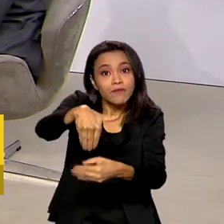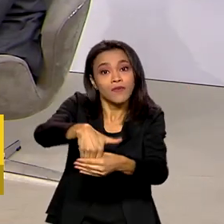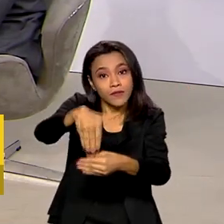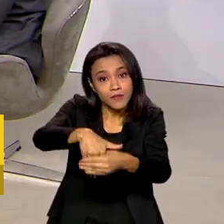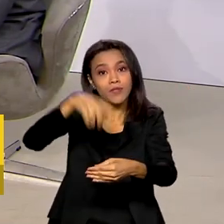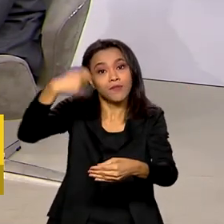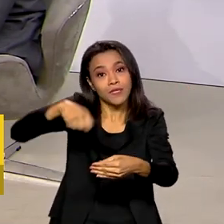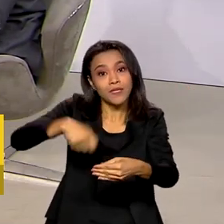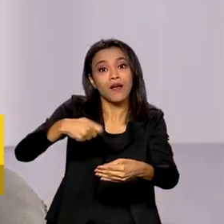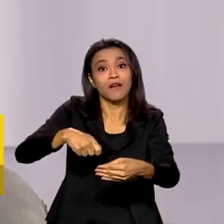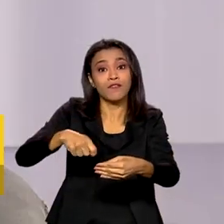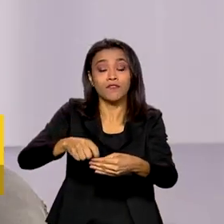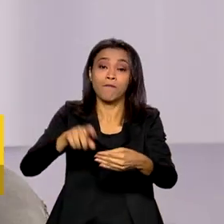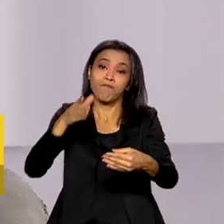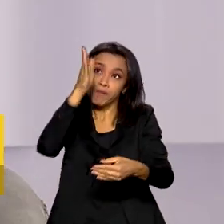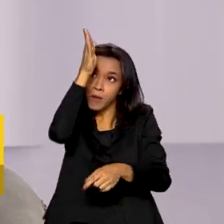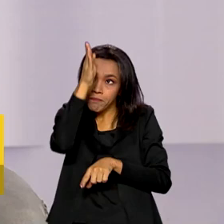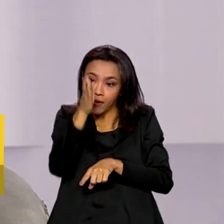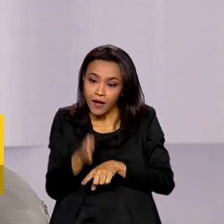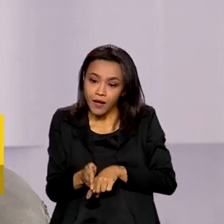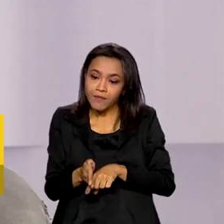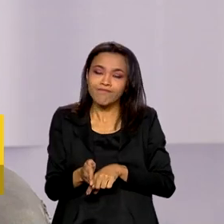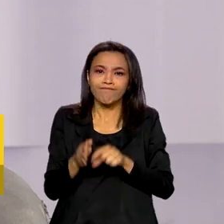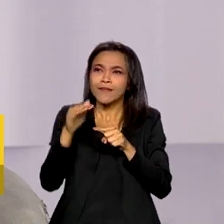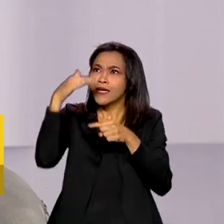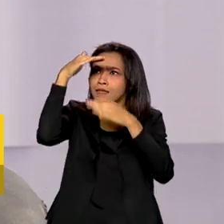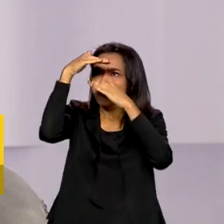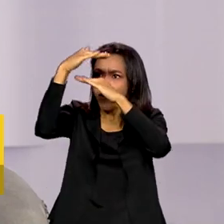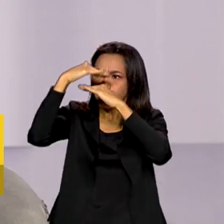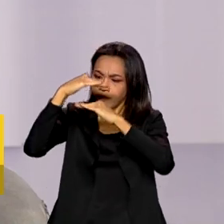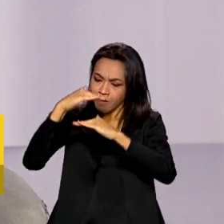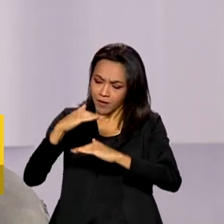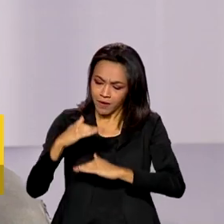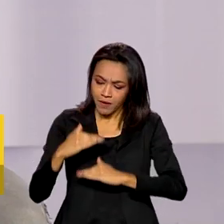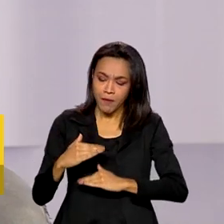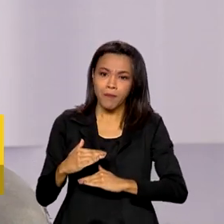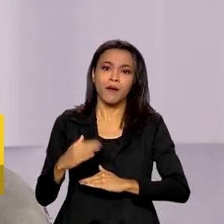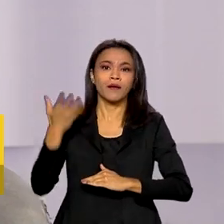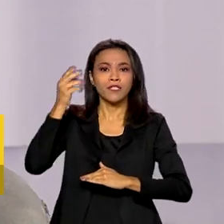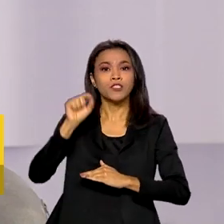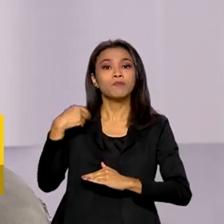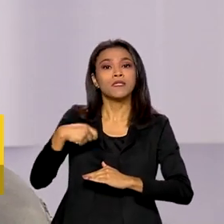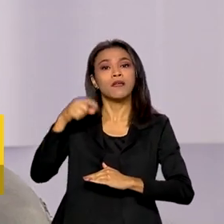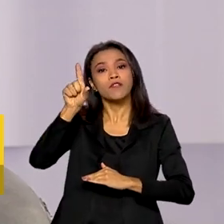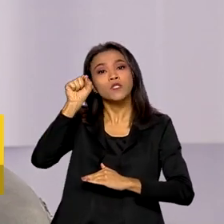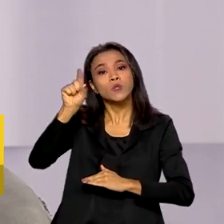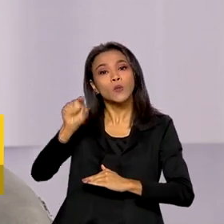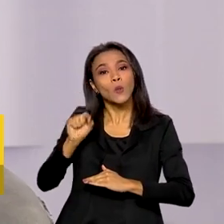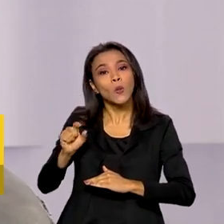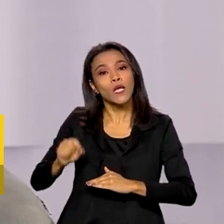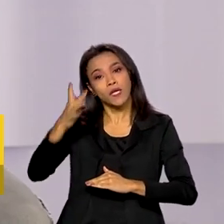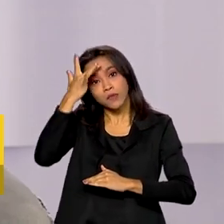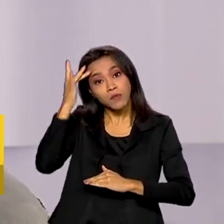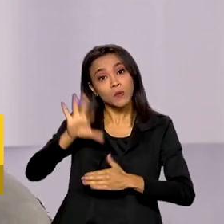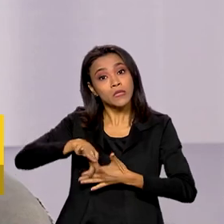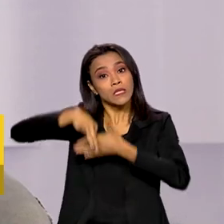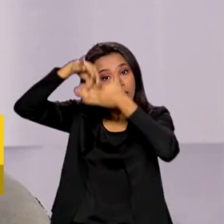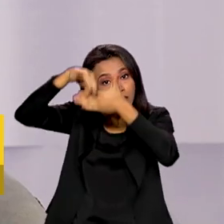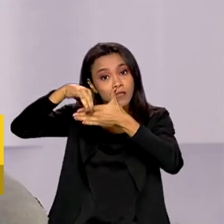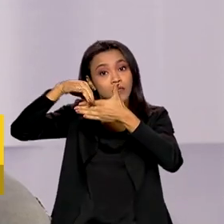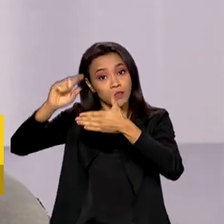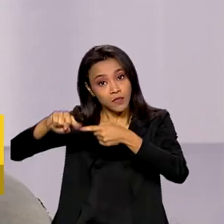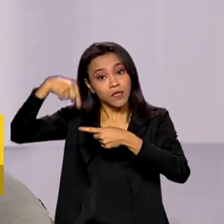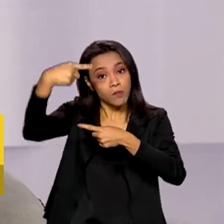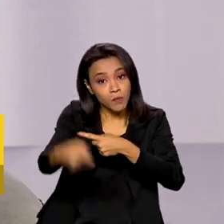cada capitania, na verdade já eram províncias, cada província teve que eleger os seus deputados para a Constituinte, que viria em maio